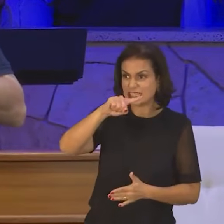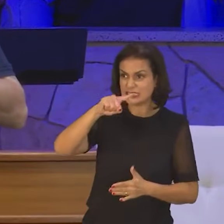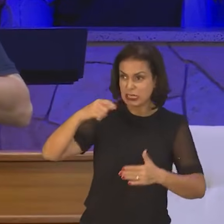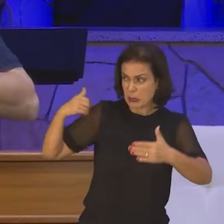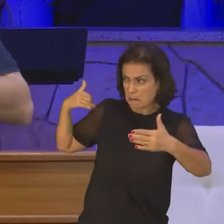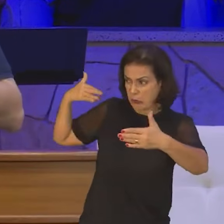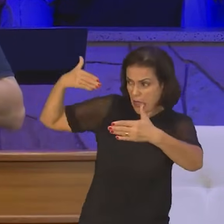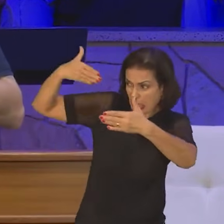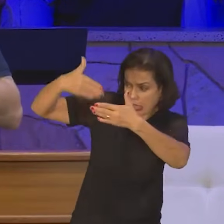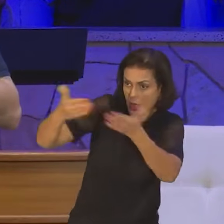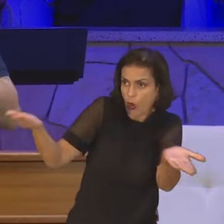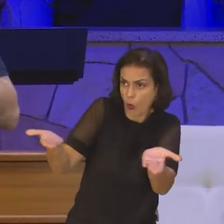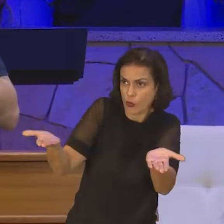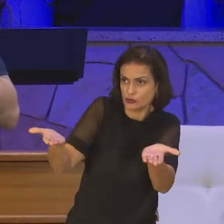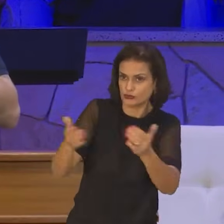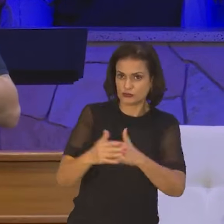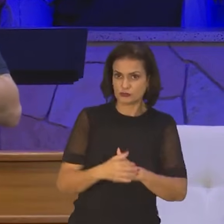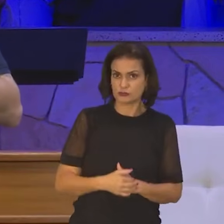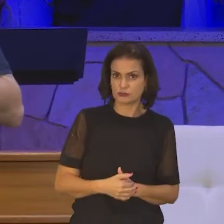hoje lá.